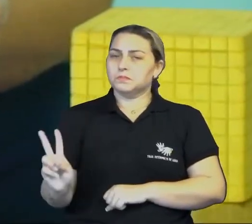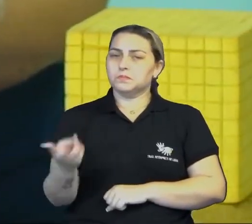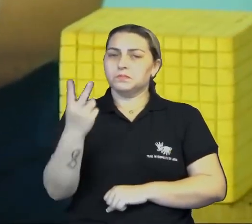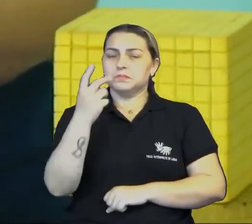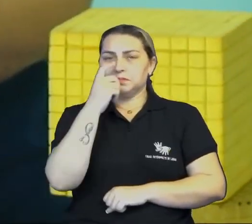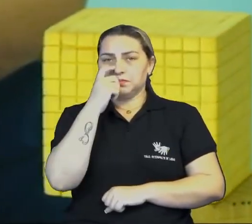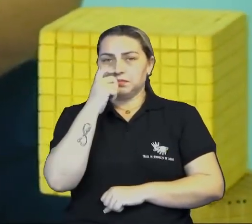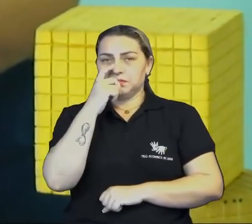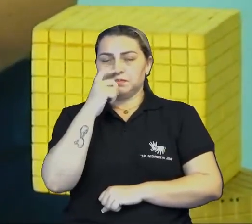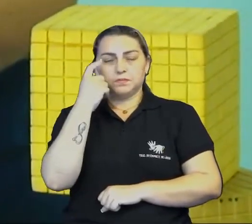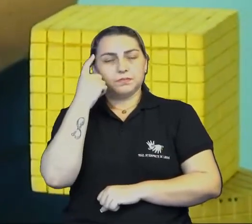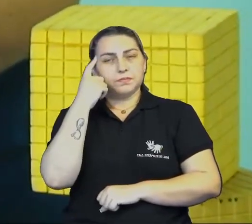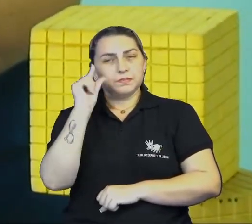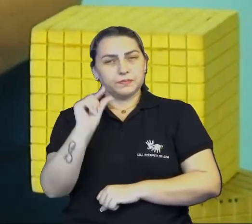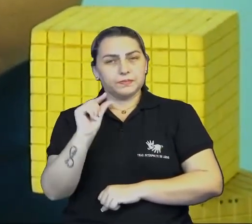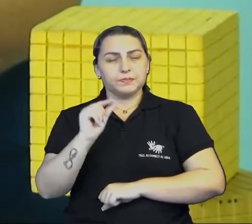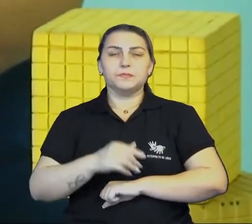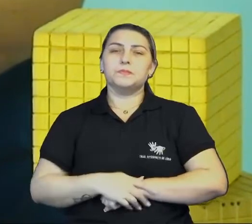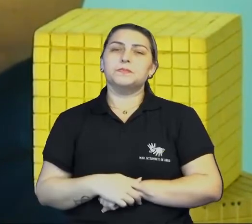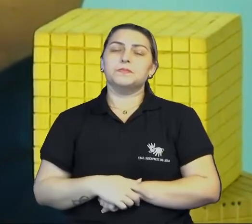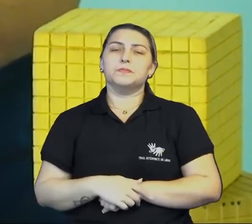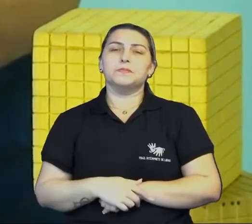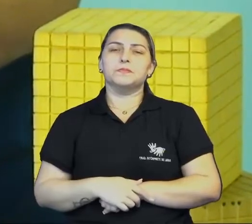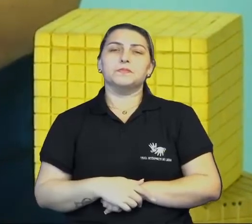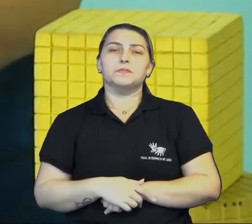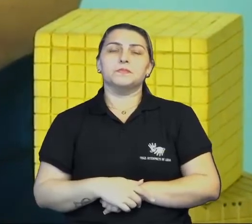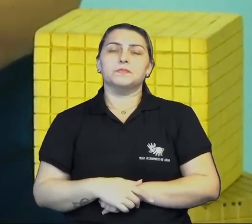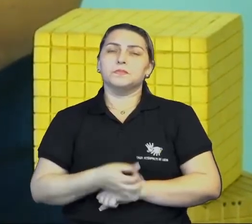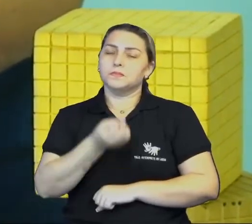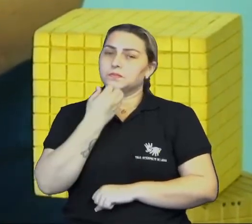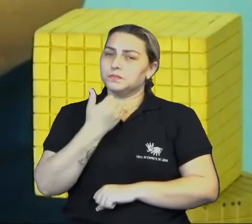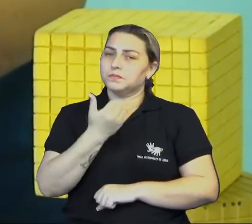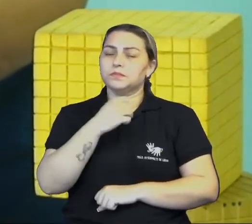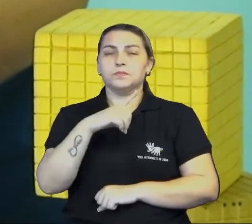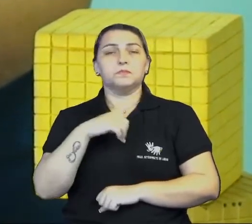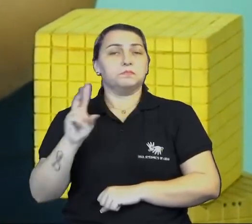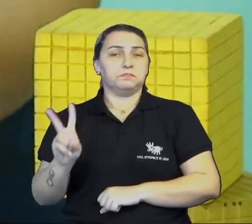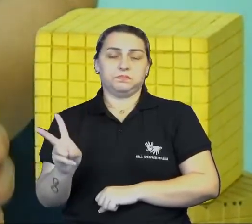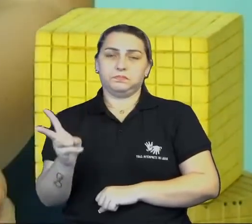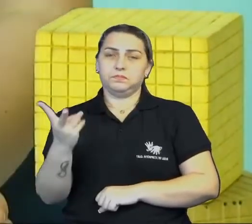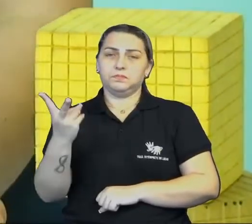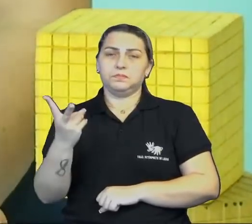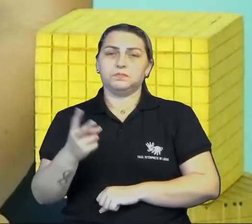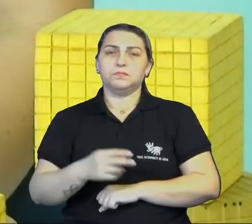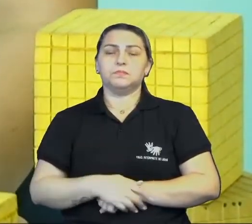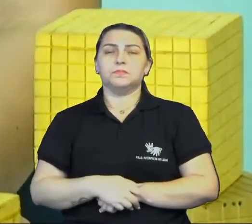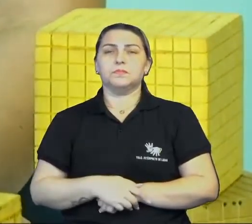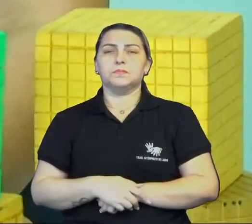ficar? Pensa aí um pouquinho. Muito bem, vou ter 2000.